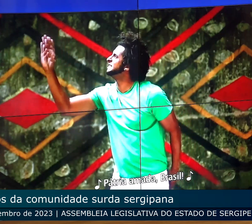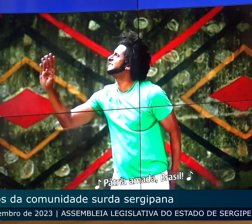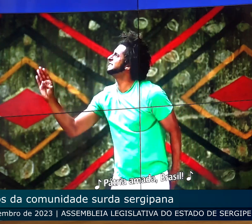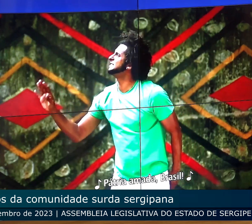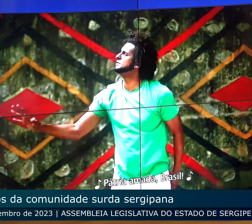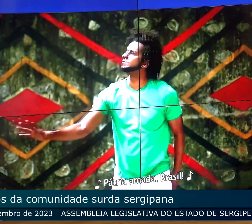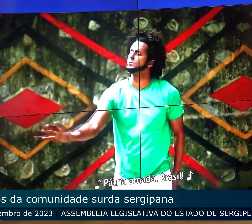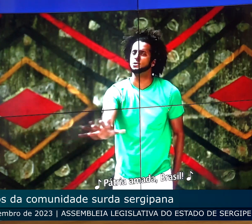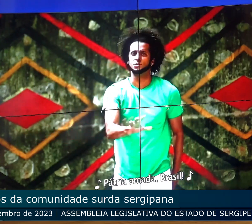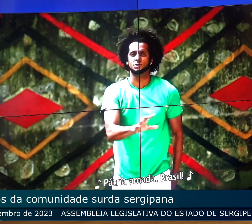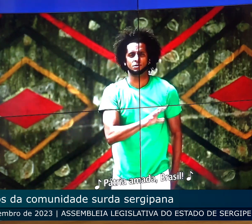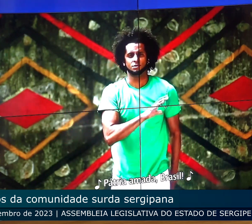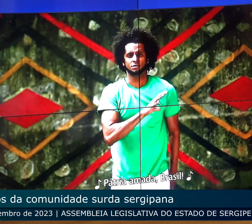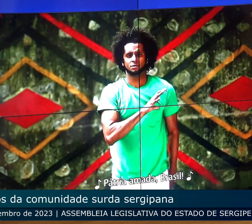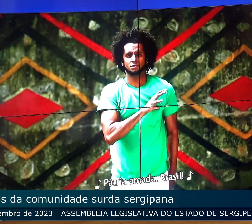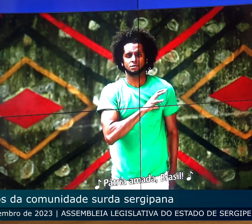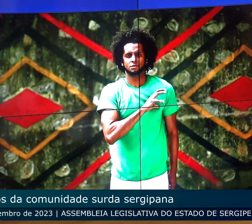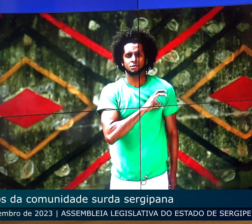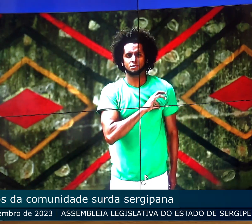amada, Brasil.